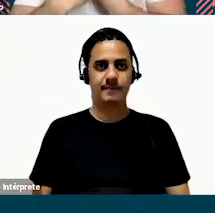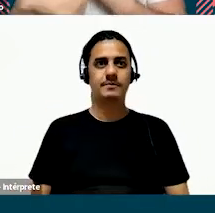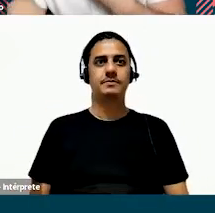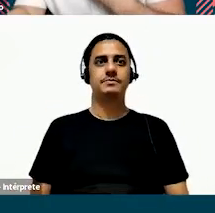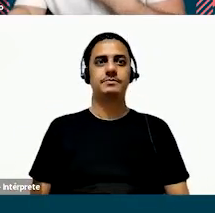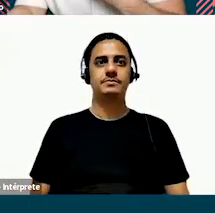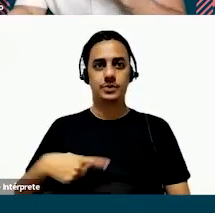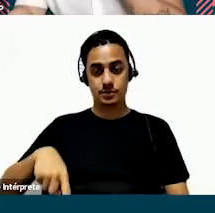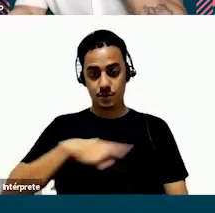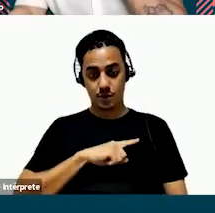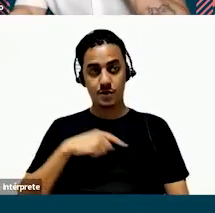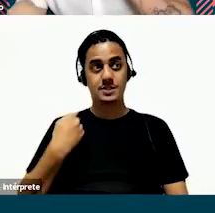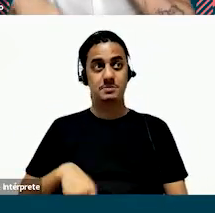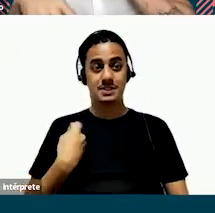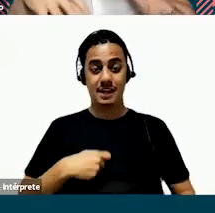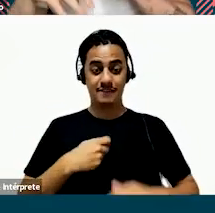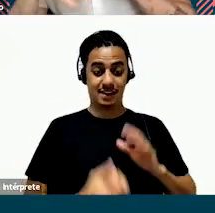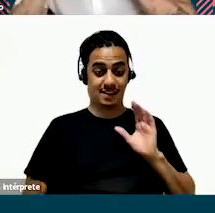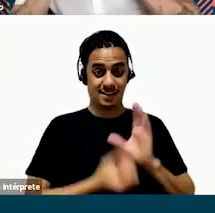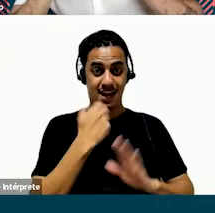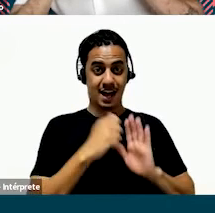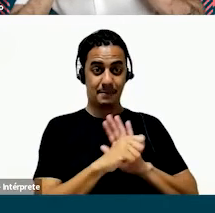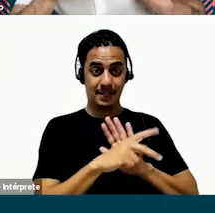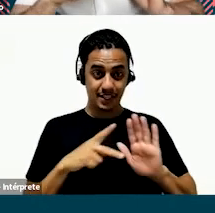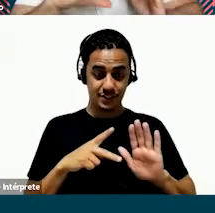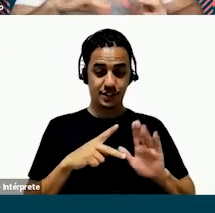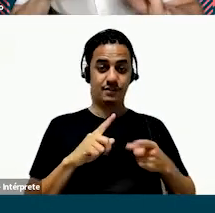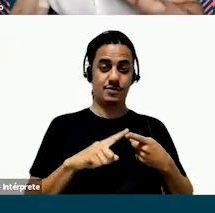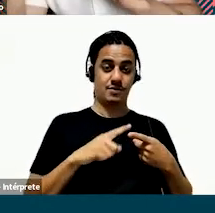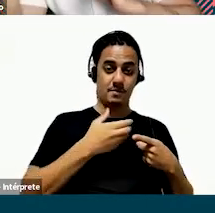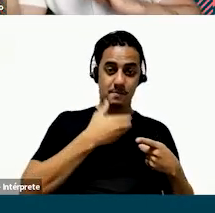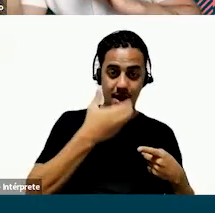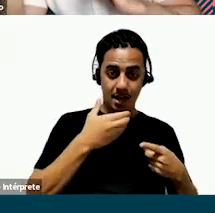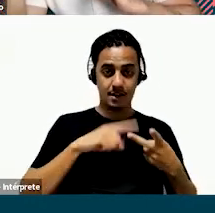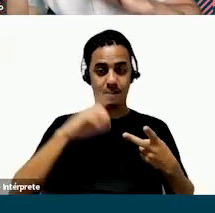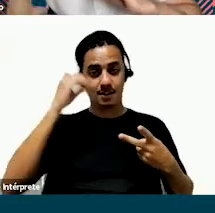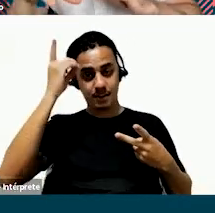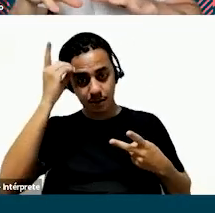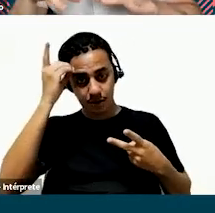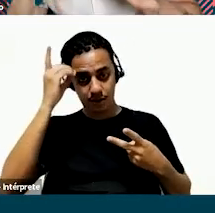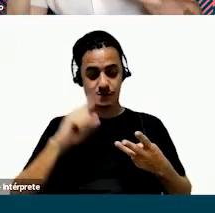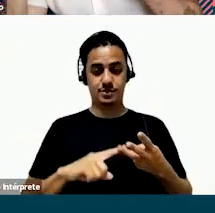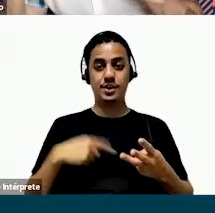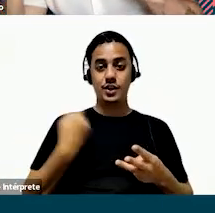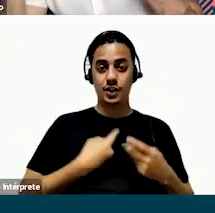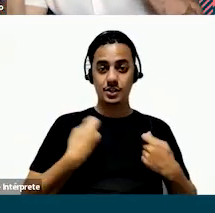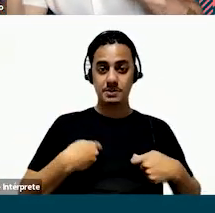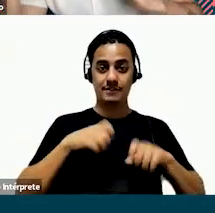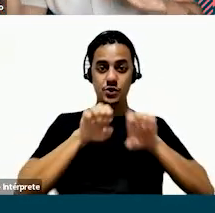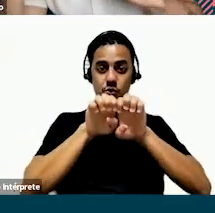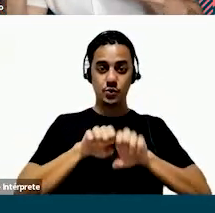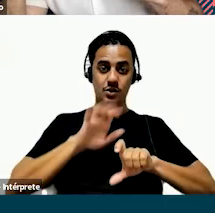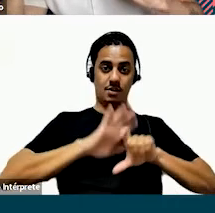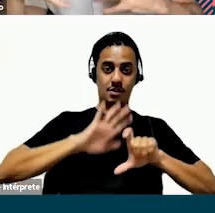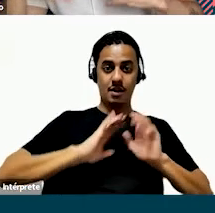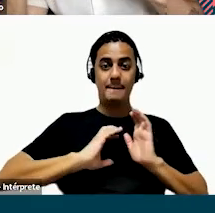Então, a gente tinha que construir o aplicativo iOS e Android, uma solução, uma